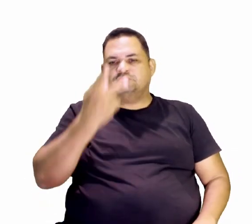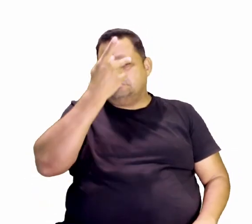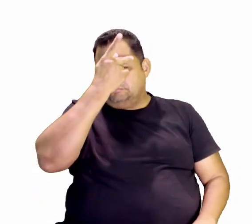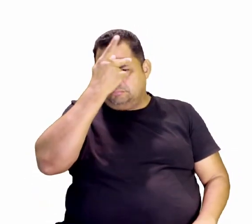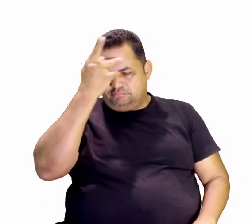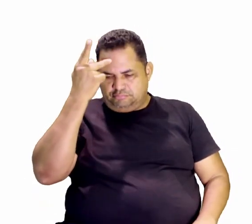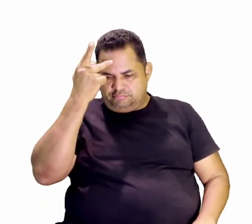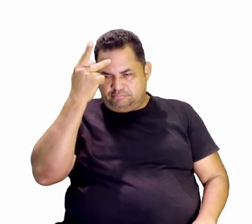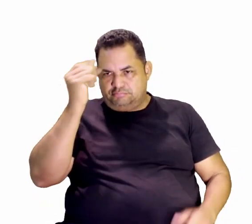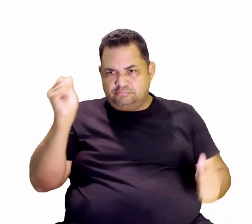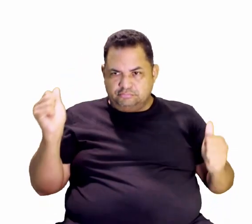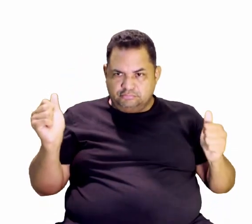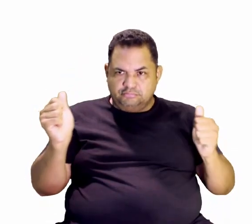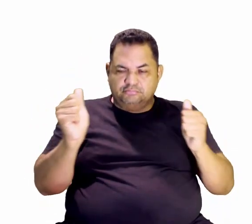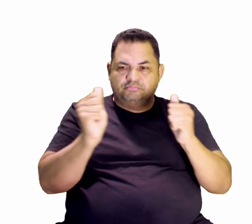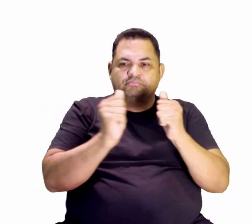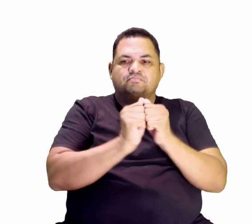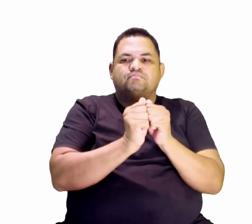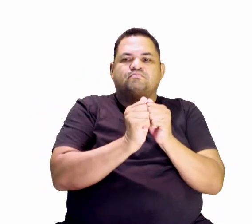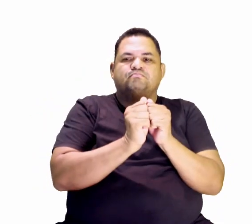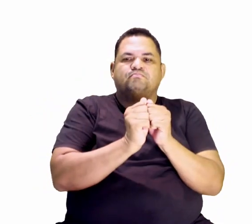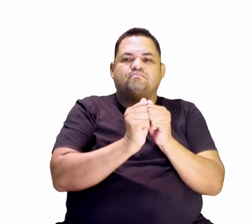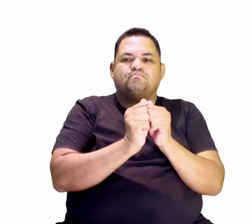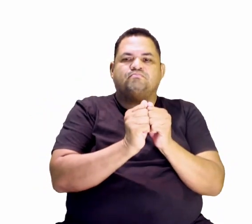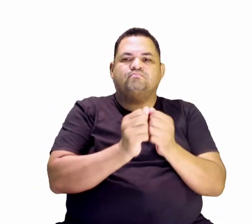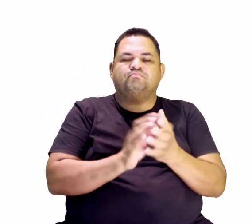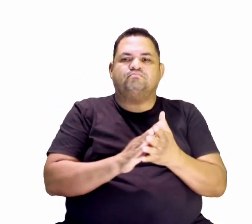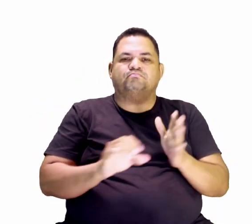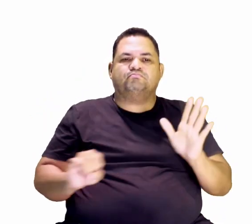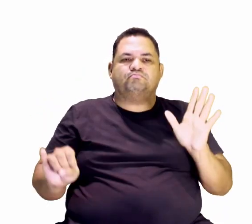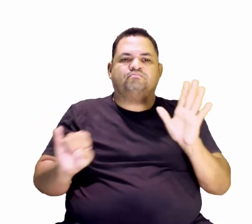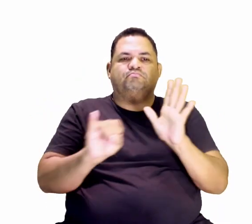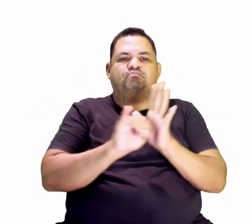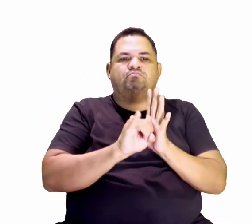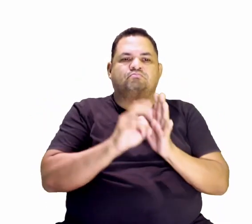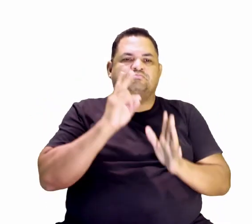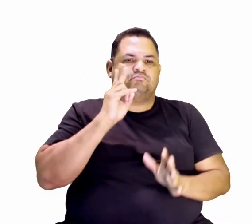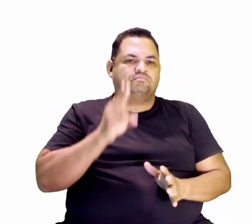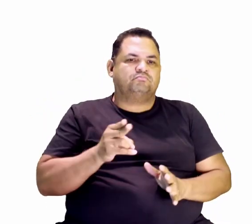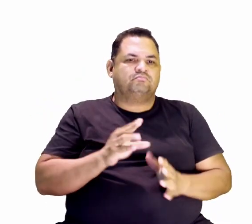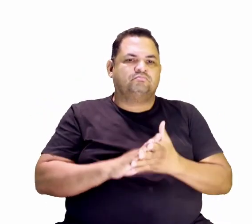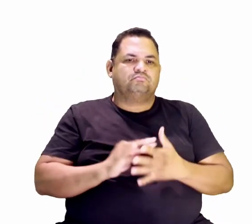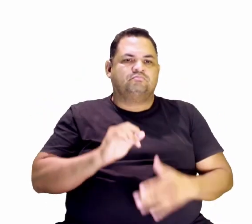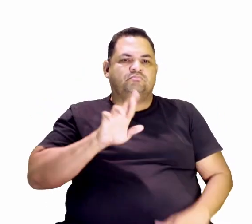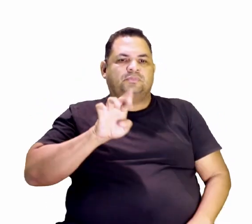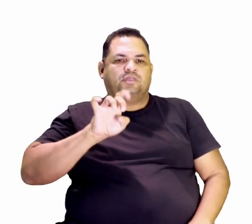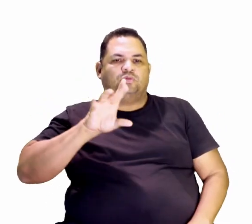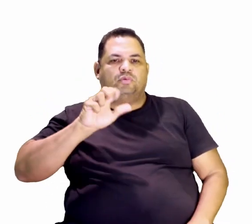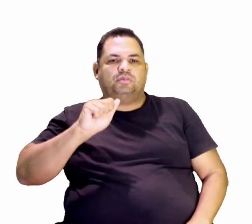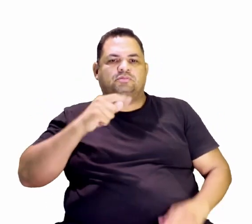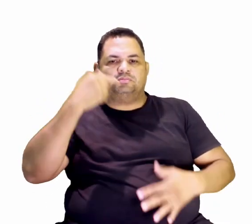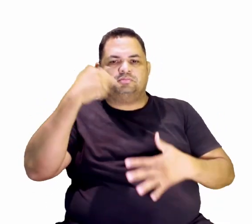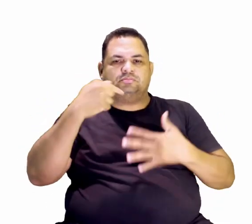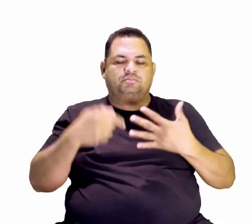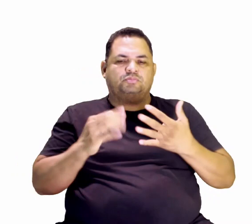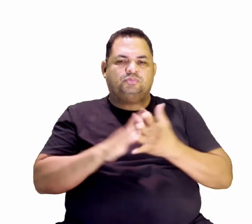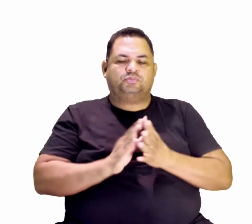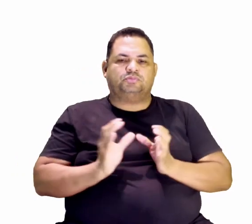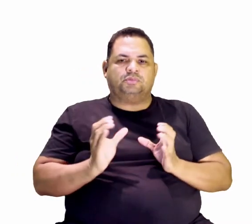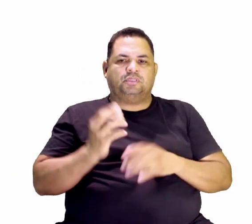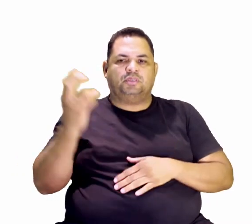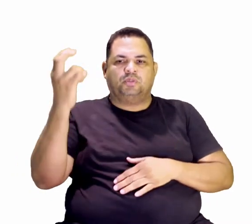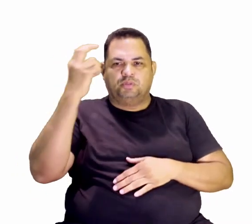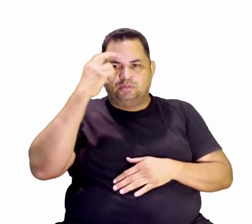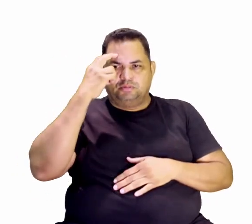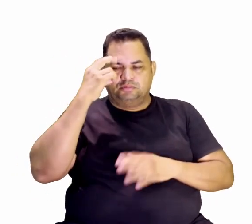pessoas que se aproximam pela identificação comum a rituais e elementos da cultura